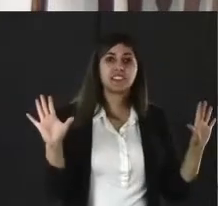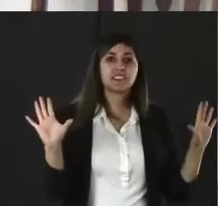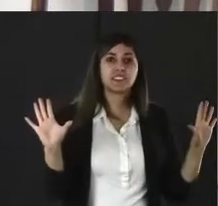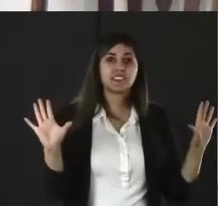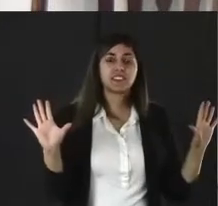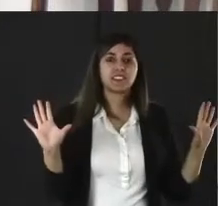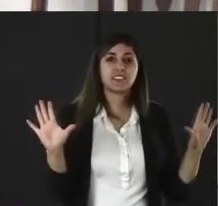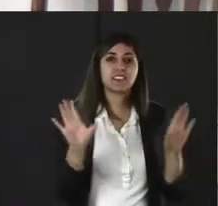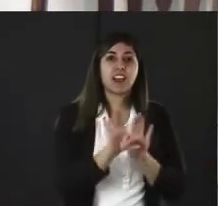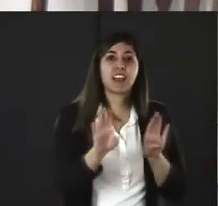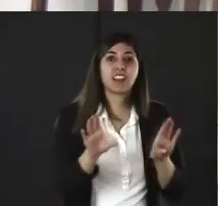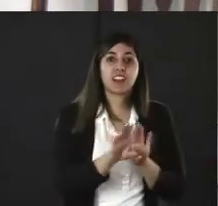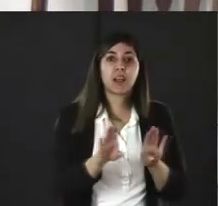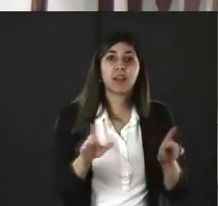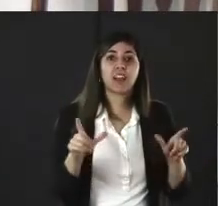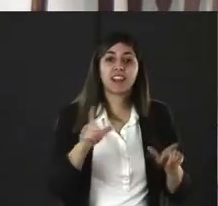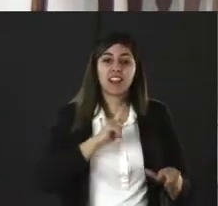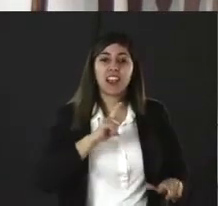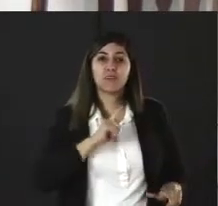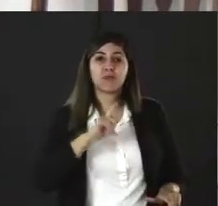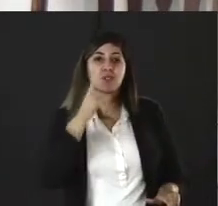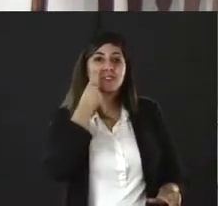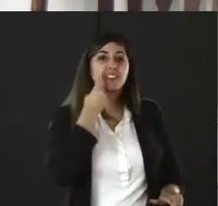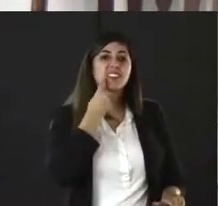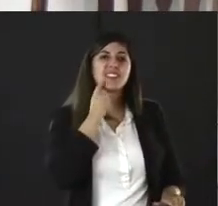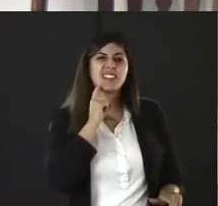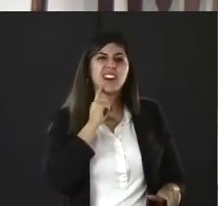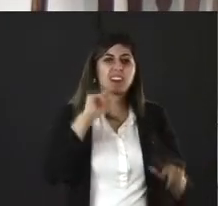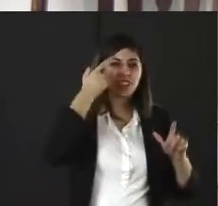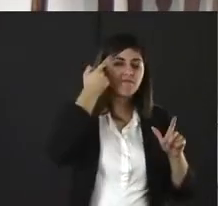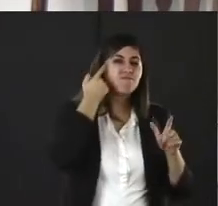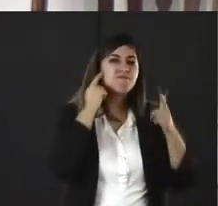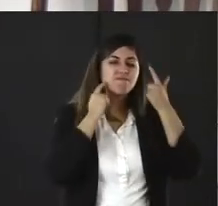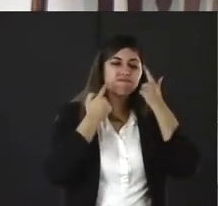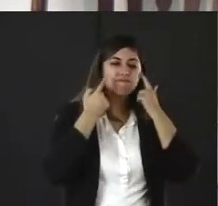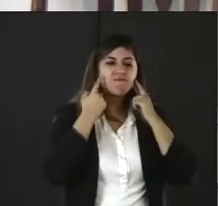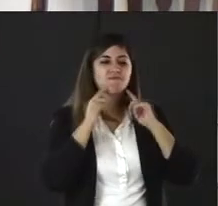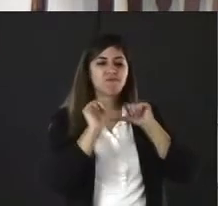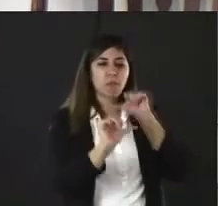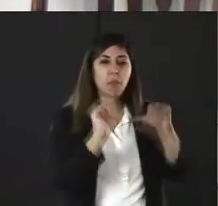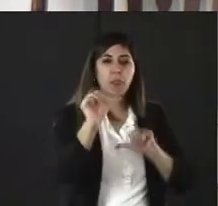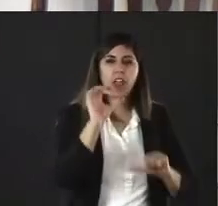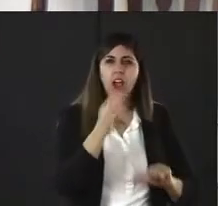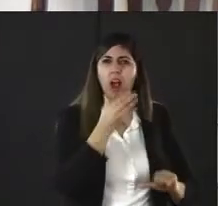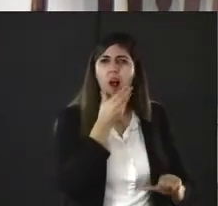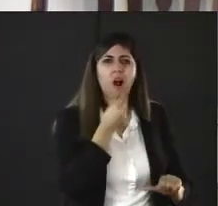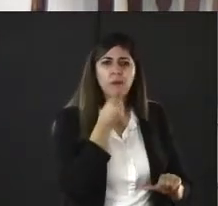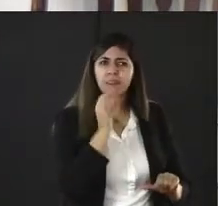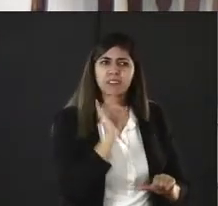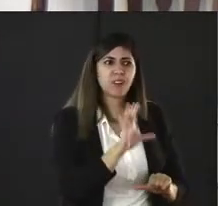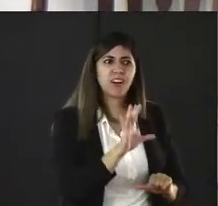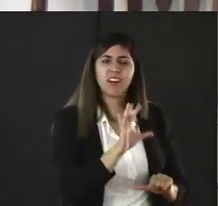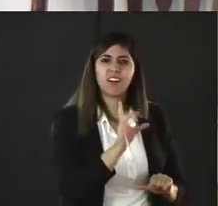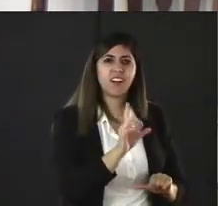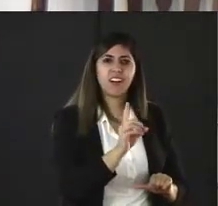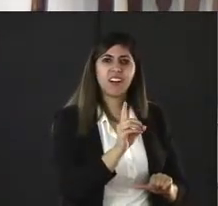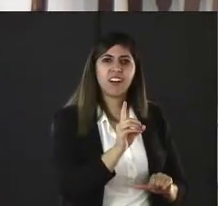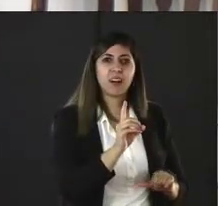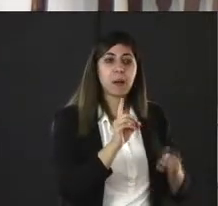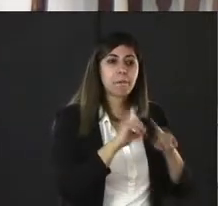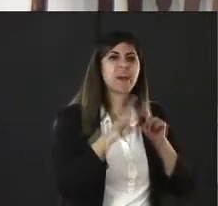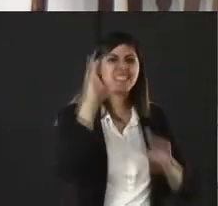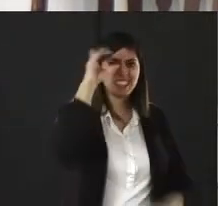nós temos uma evidência que aquele que está ali não é um homem simplesmente e